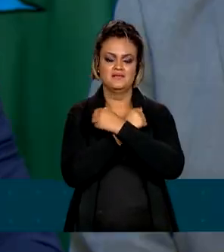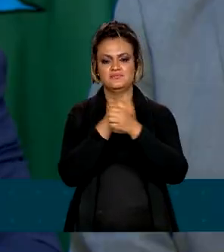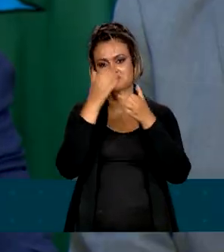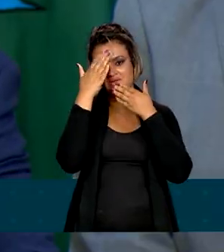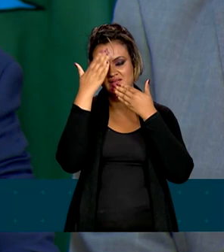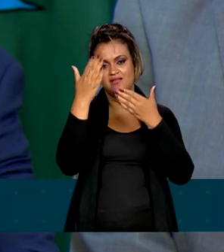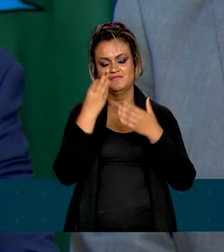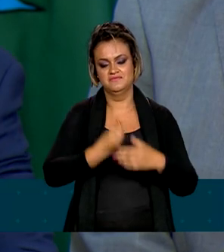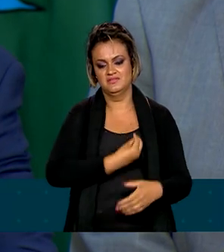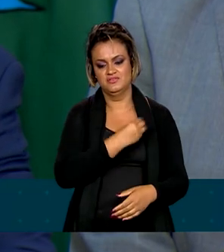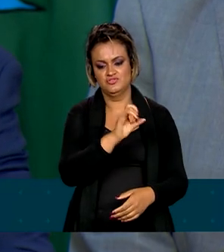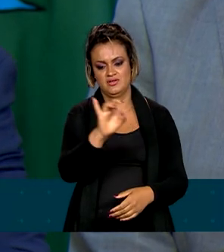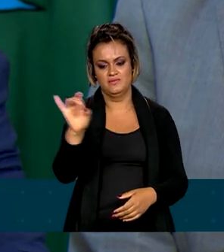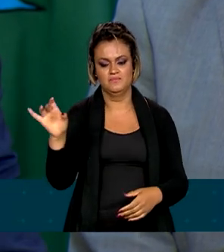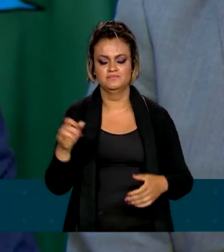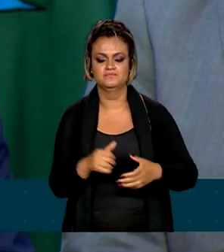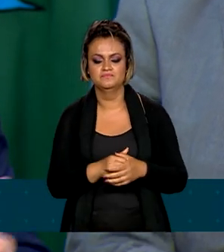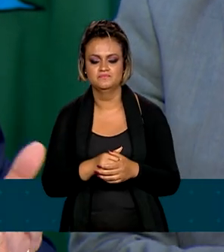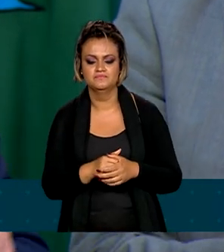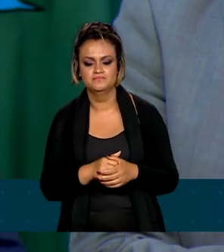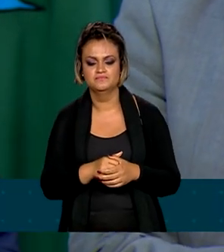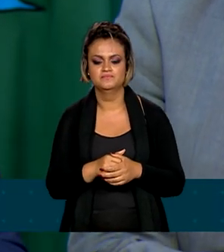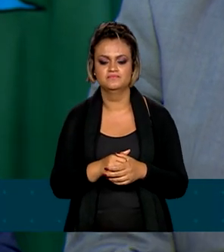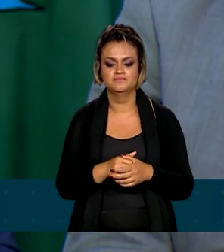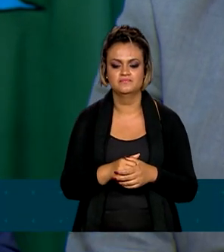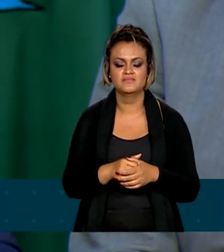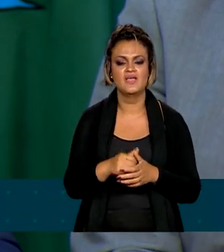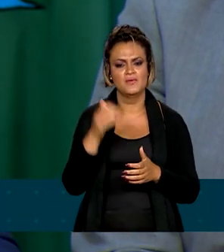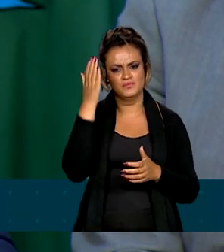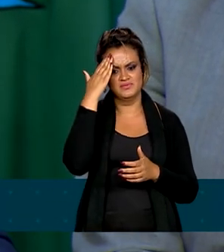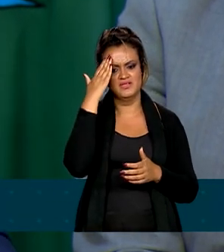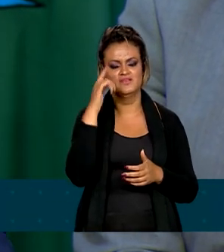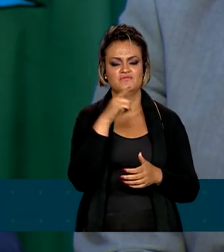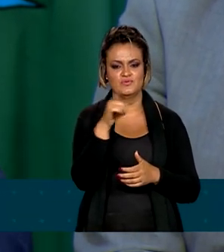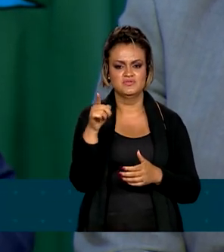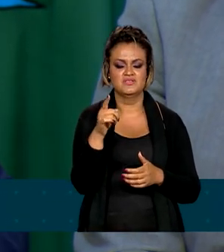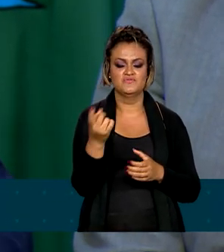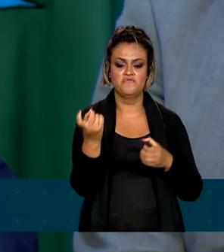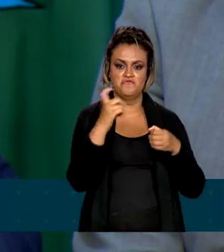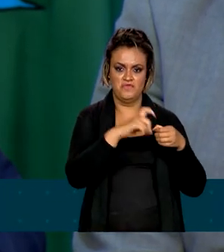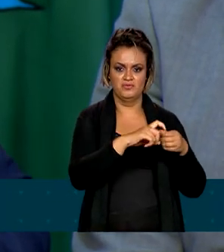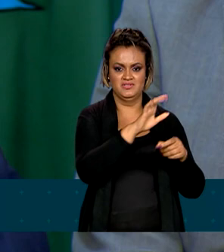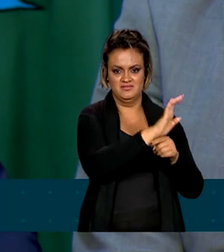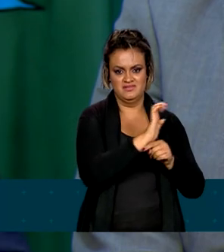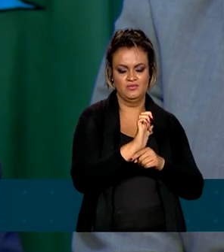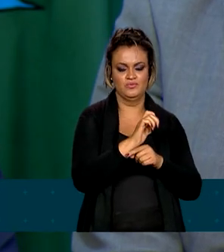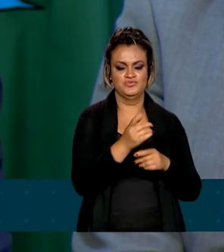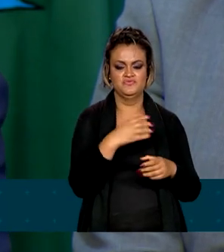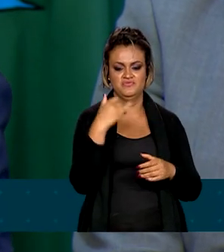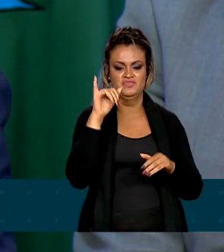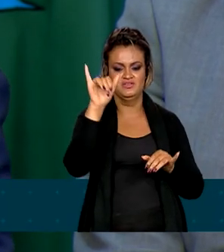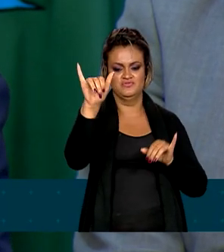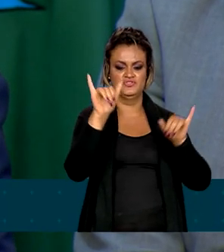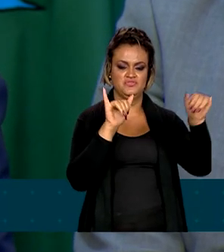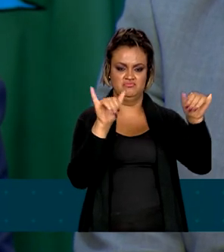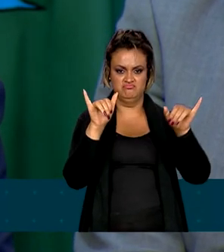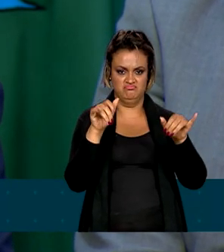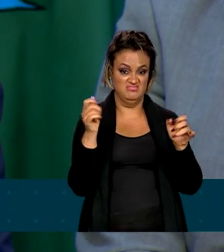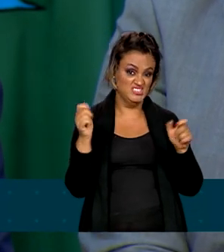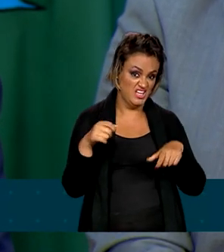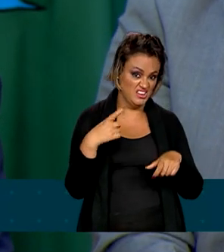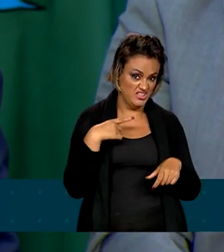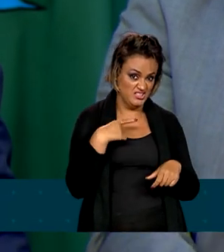obrigado pela presença de vocês, sabe? Eu sei que vocês vão voltar hoje para o estado de vocês, nem sei se tem voo para